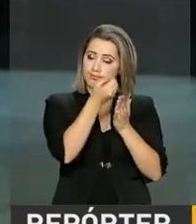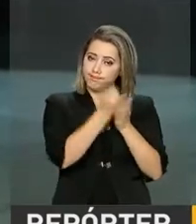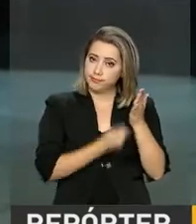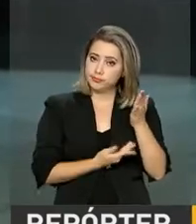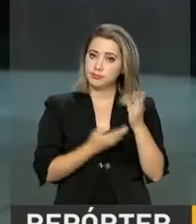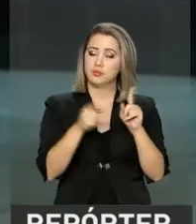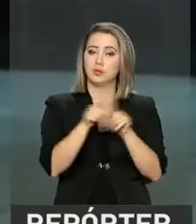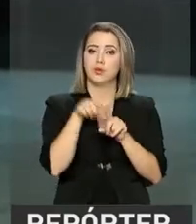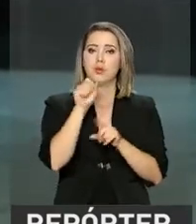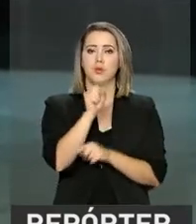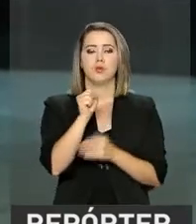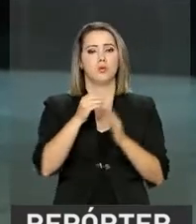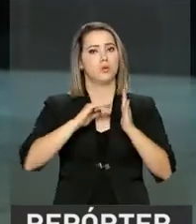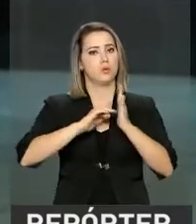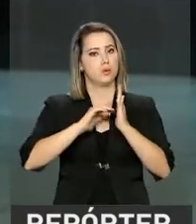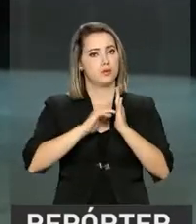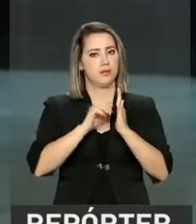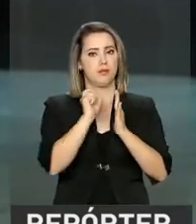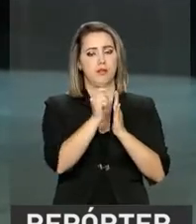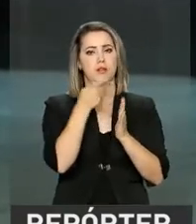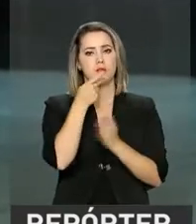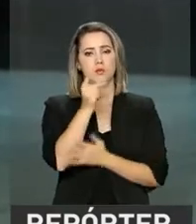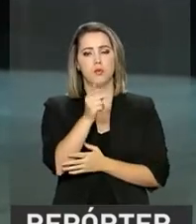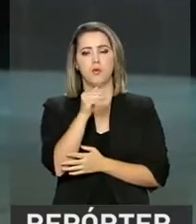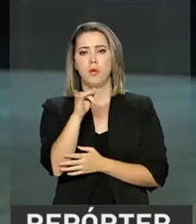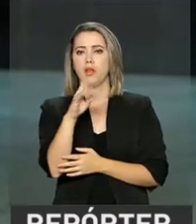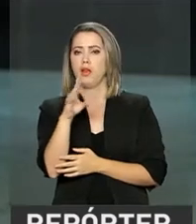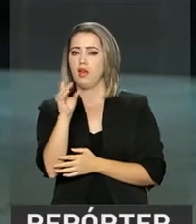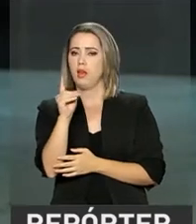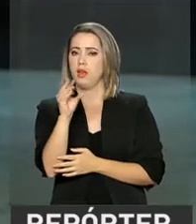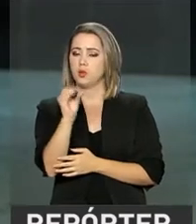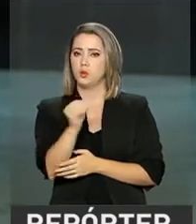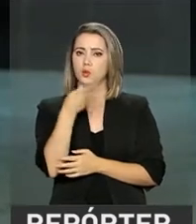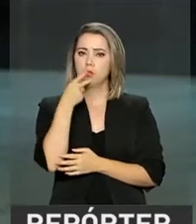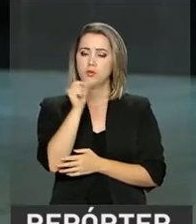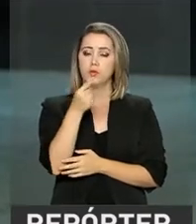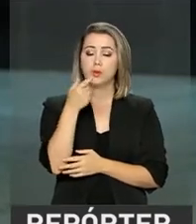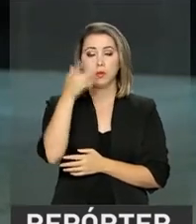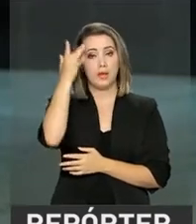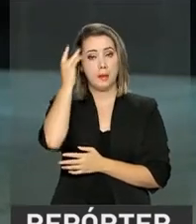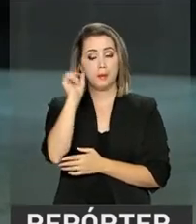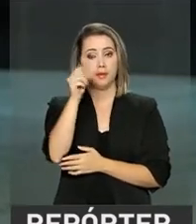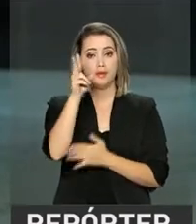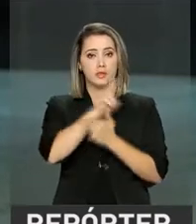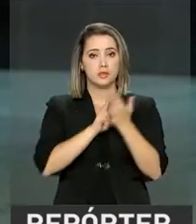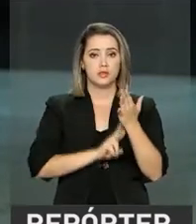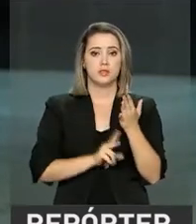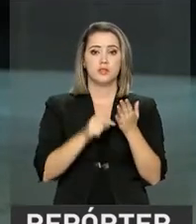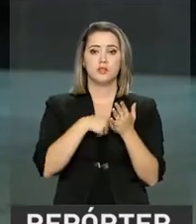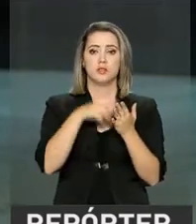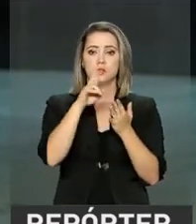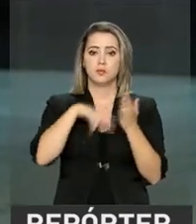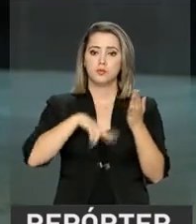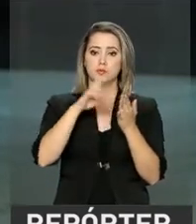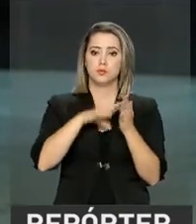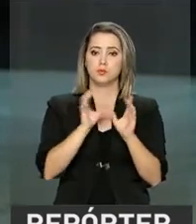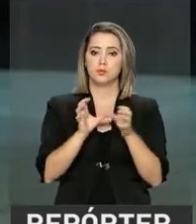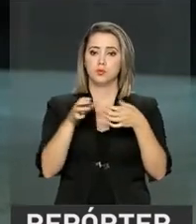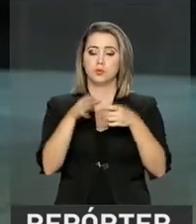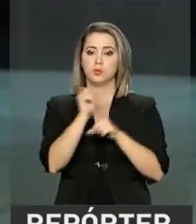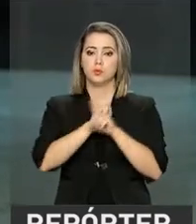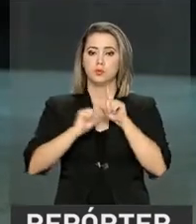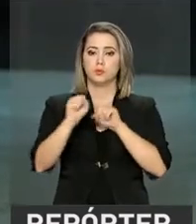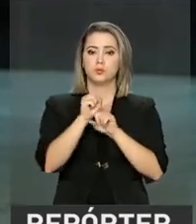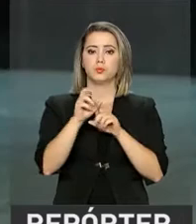legislação trabalhista no Senado Federal, o senador Ricardo Ferraço, confirmou para amanhã a leitura do relatório na Comissão de Assuntos Sociais.